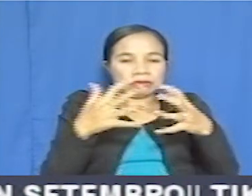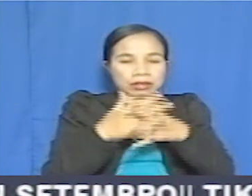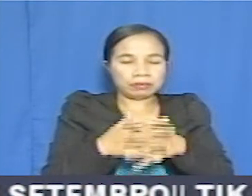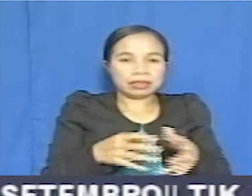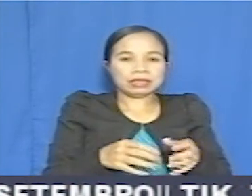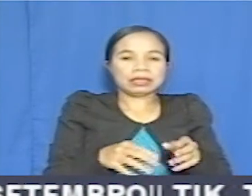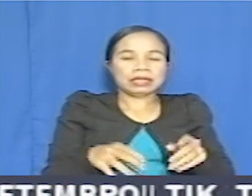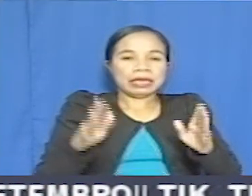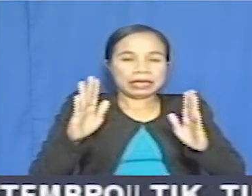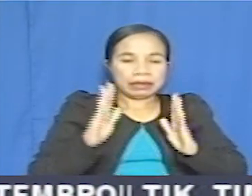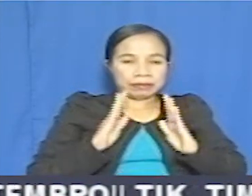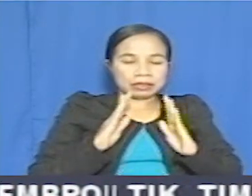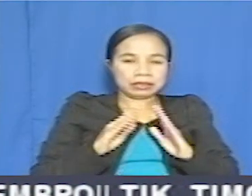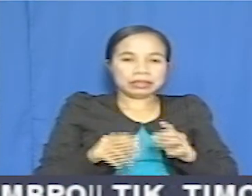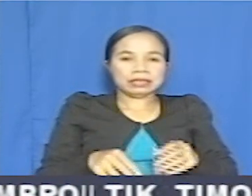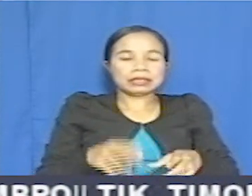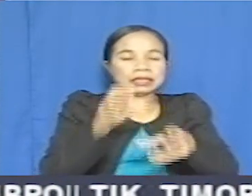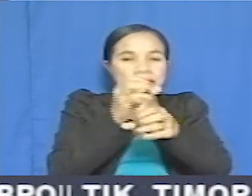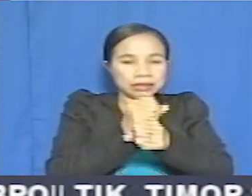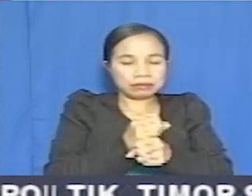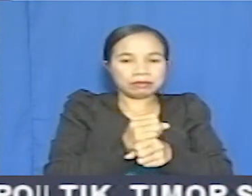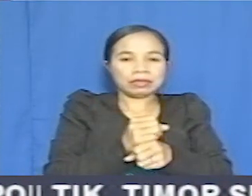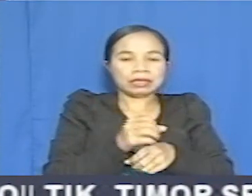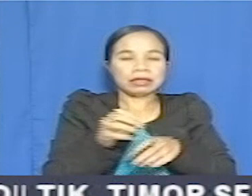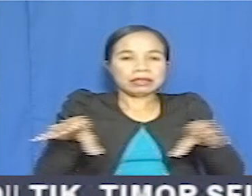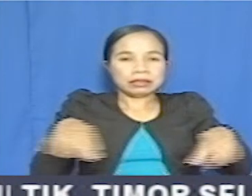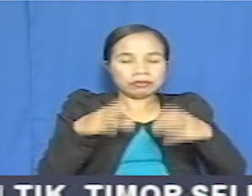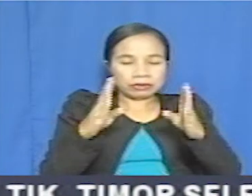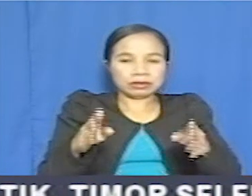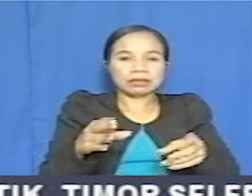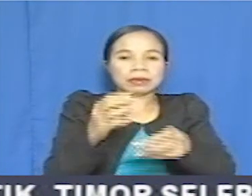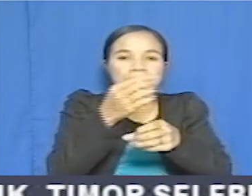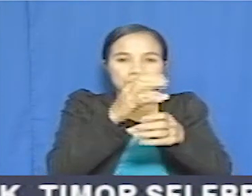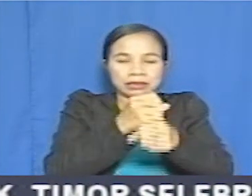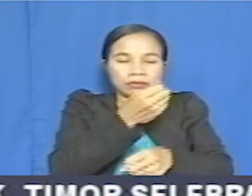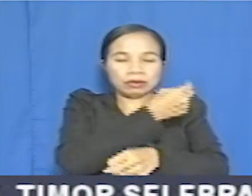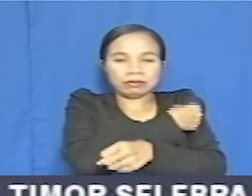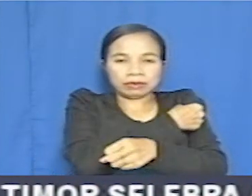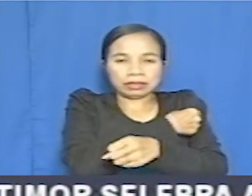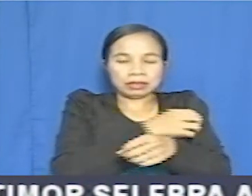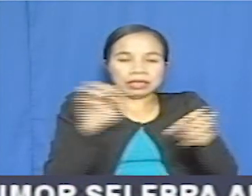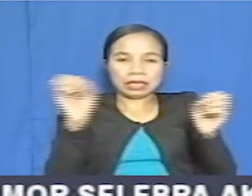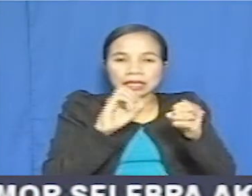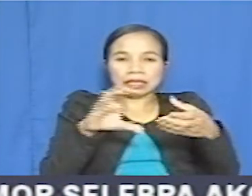funcionário não é bem vacinado. E não é bem lá, ela é uma, até que sai o serviço.